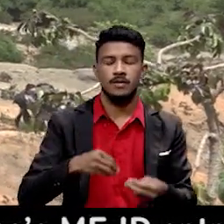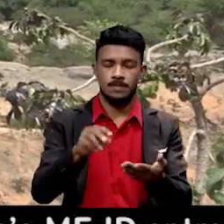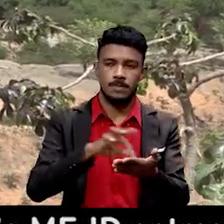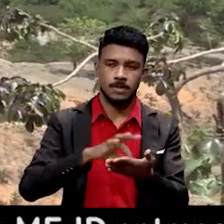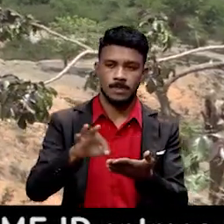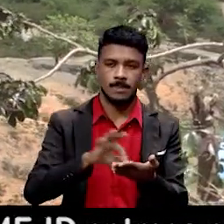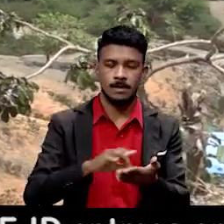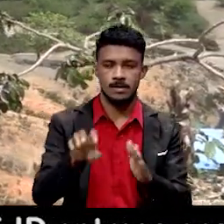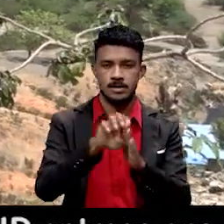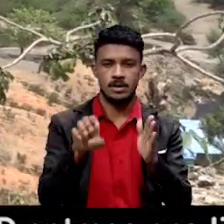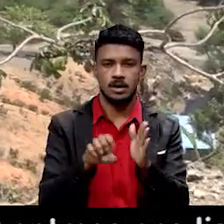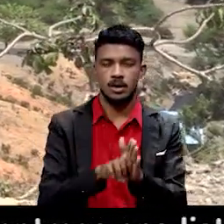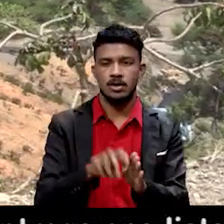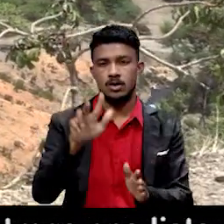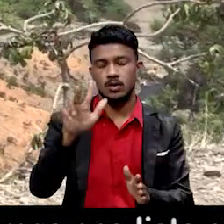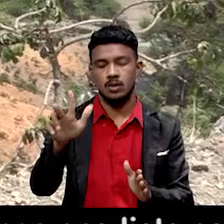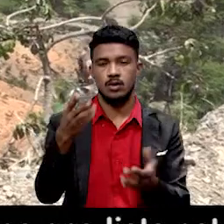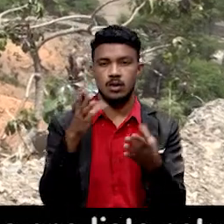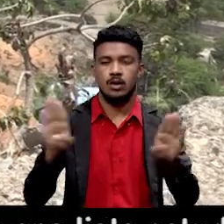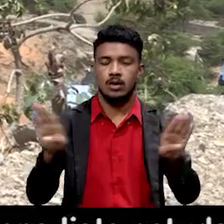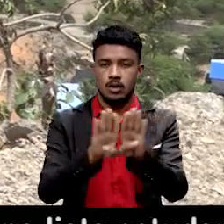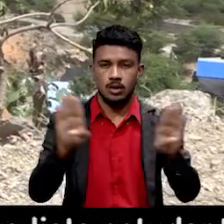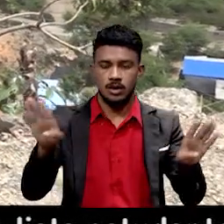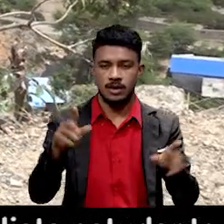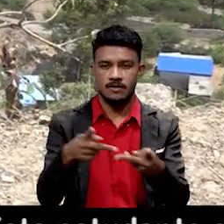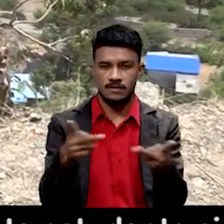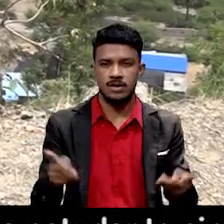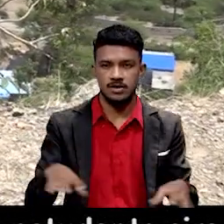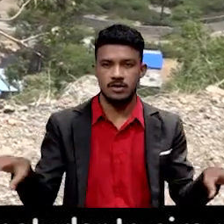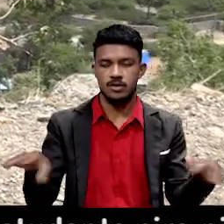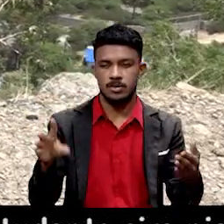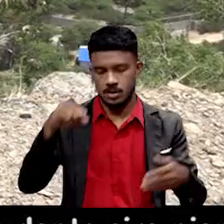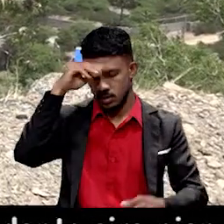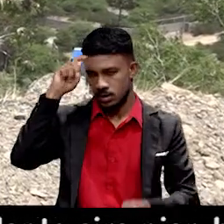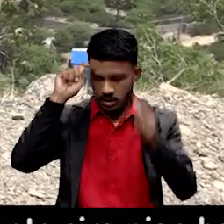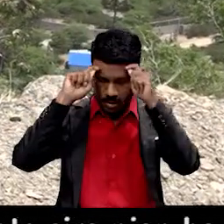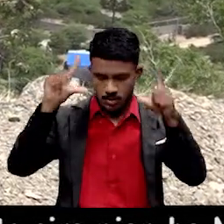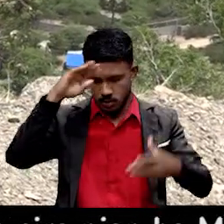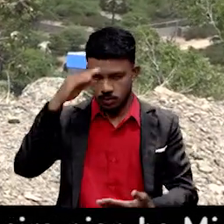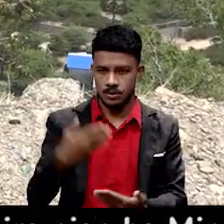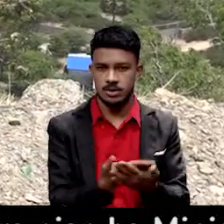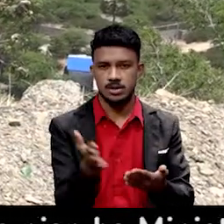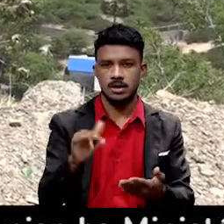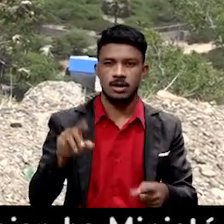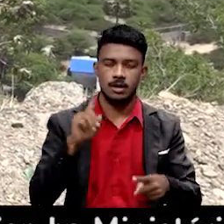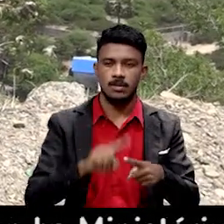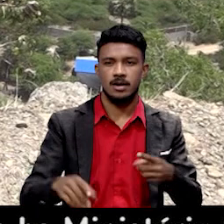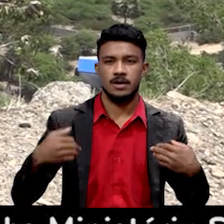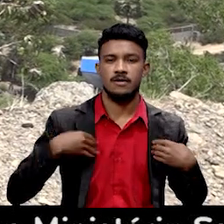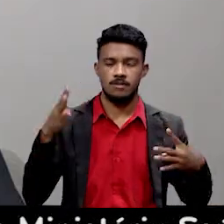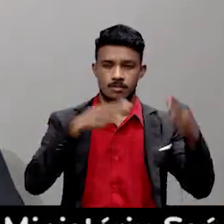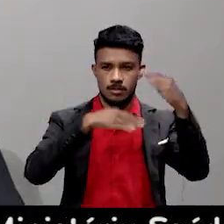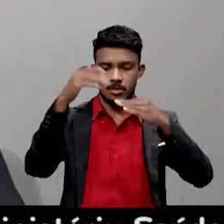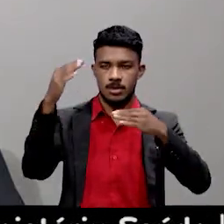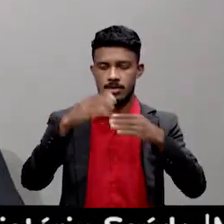long loke campo de trabalho ba timoruan sira para bele haminus desemprego dan ema weru harai ban fo tamba lei